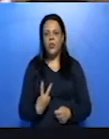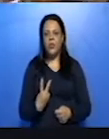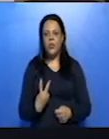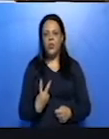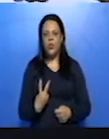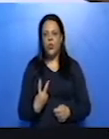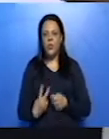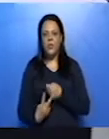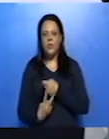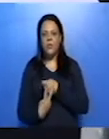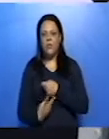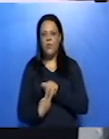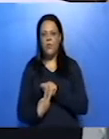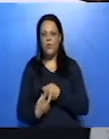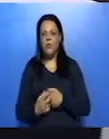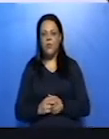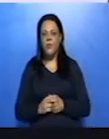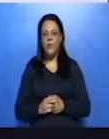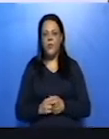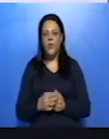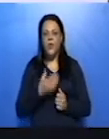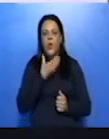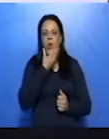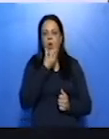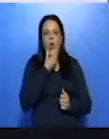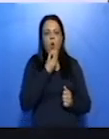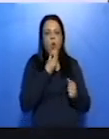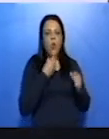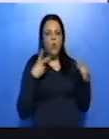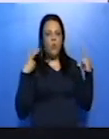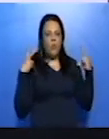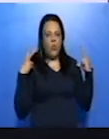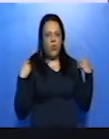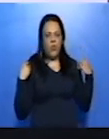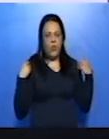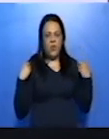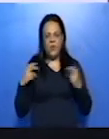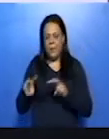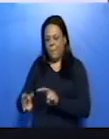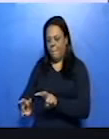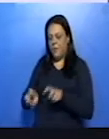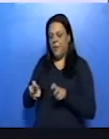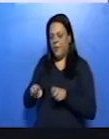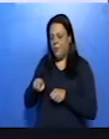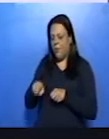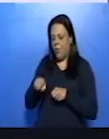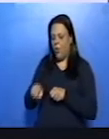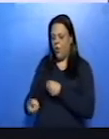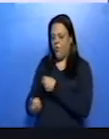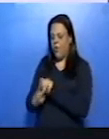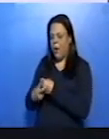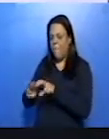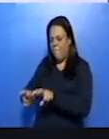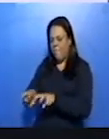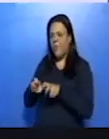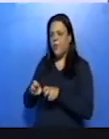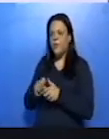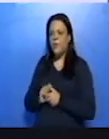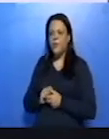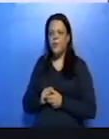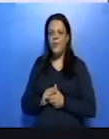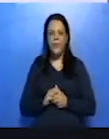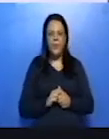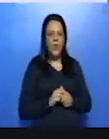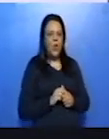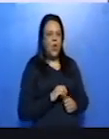Porque eu tenho dois verbos. O motorista percebeu. Olha o verbo perceber aqui. E aqui, que os policiais